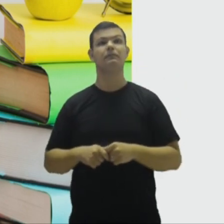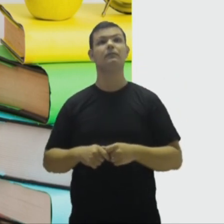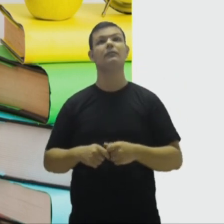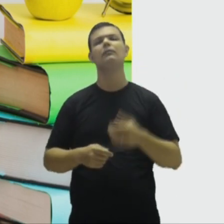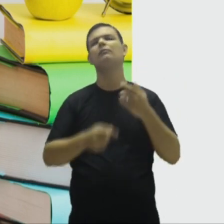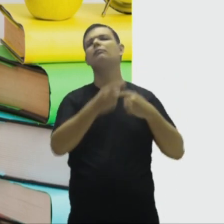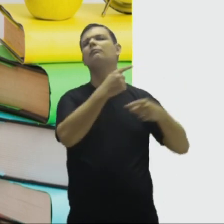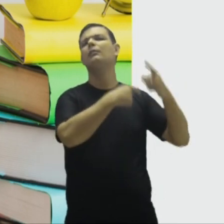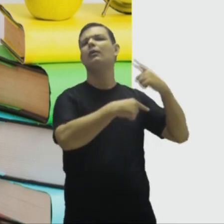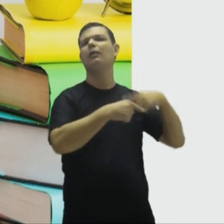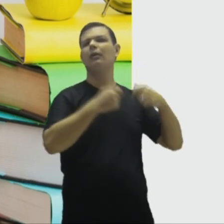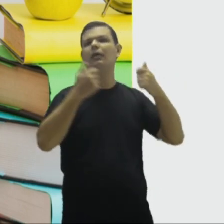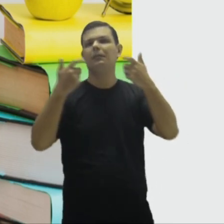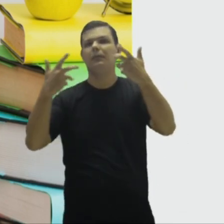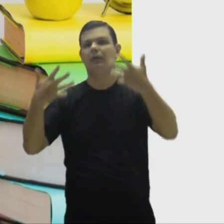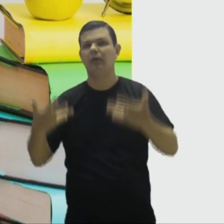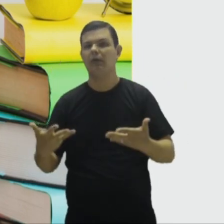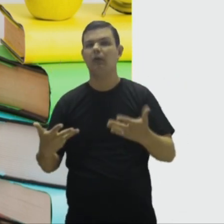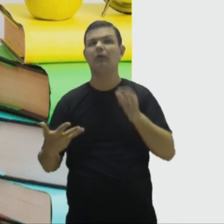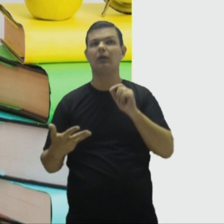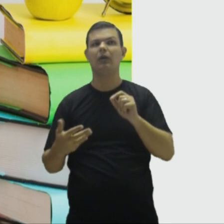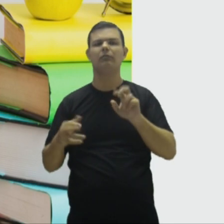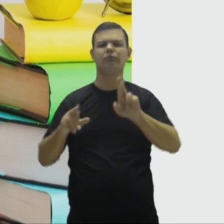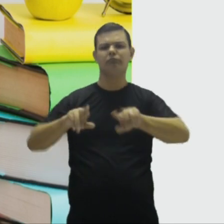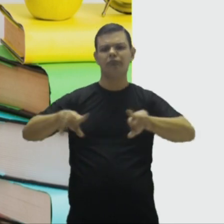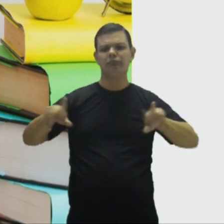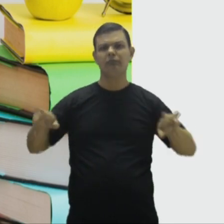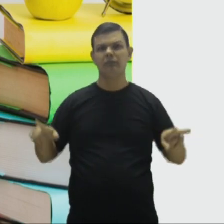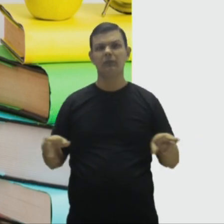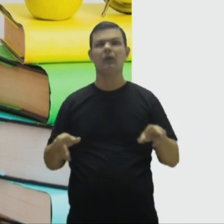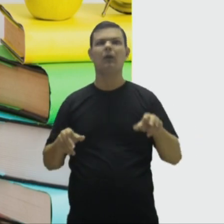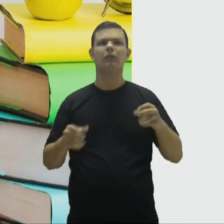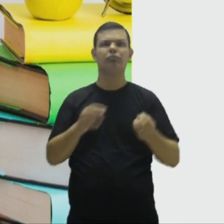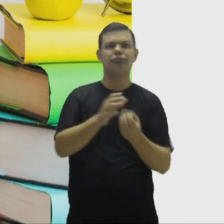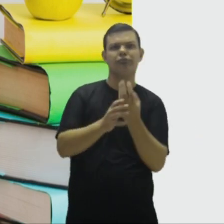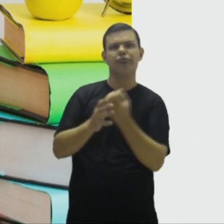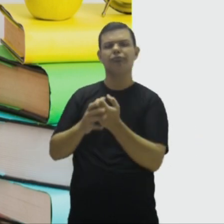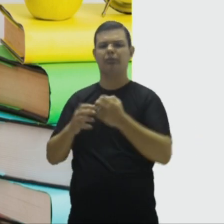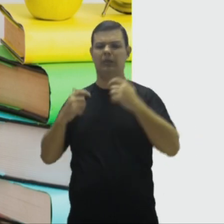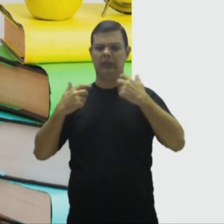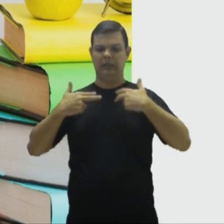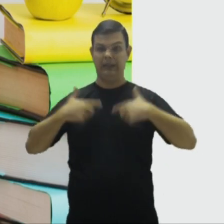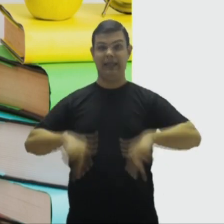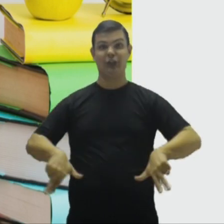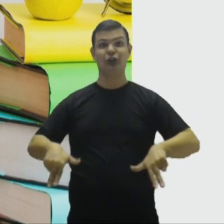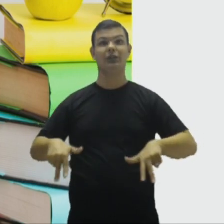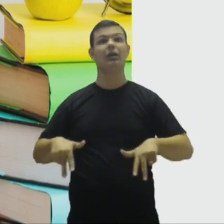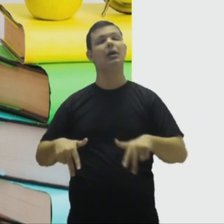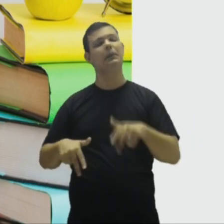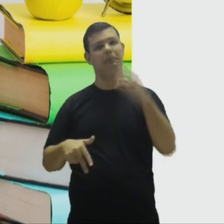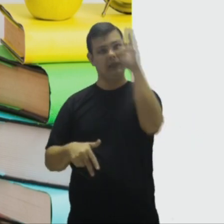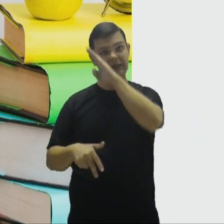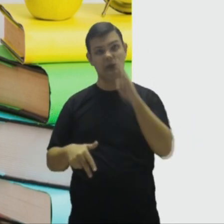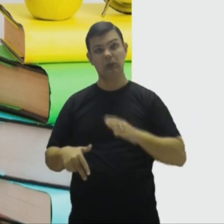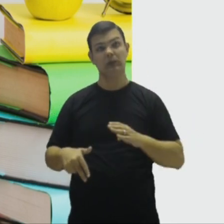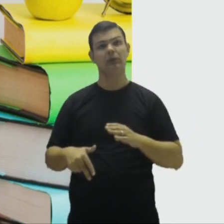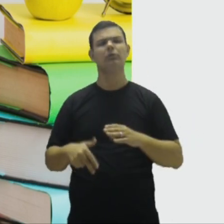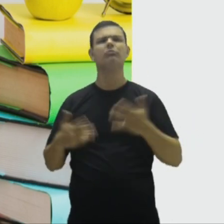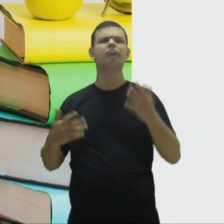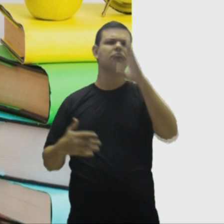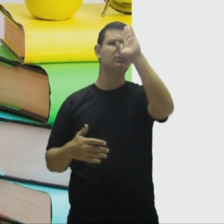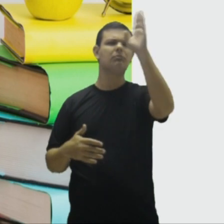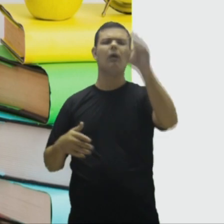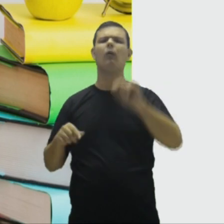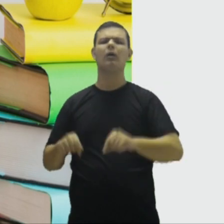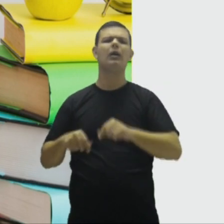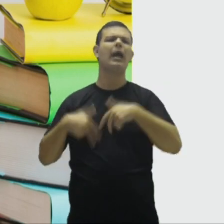aula passada, nós falamos sobre diversidade e formação étnica do Brasil. Qual é a nossa principal formação